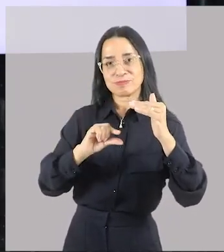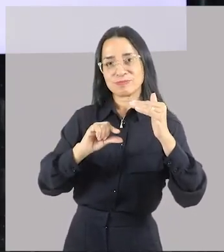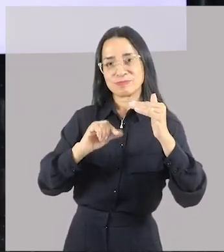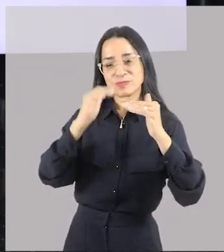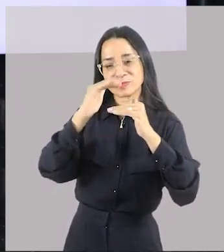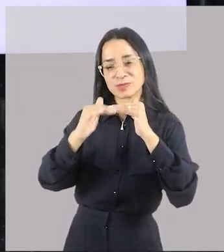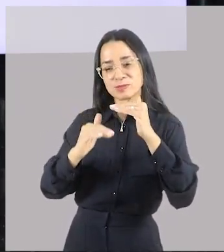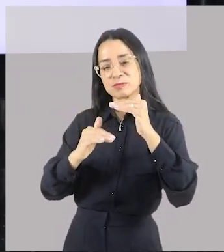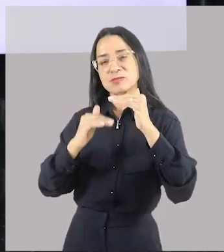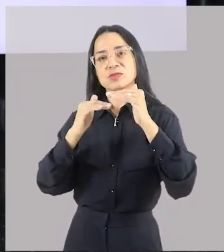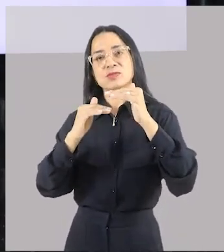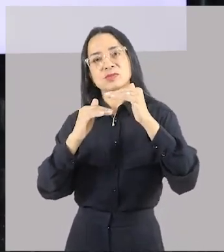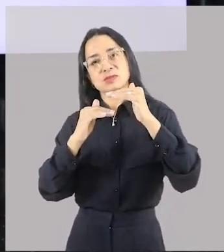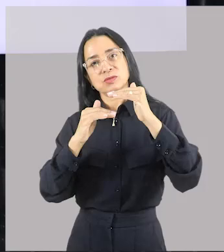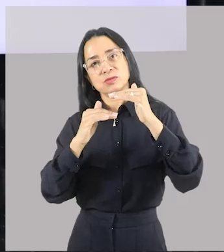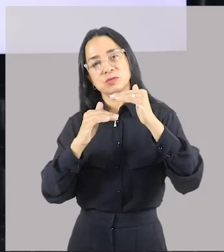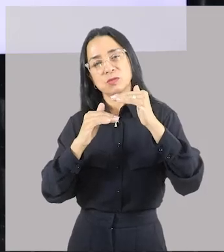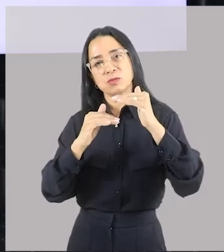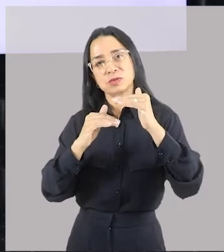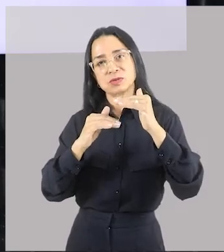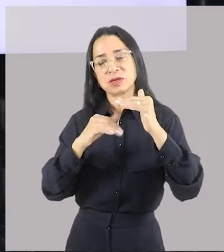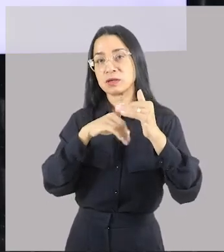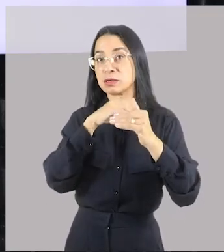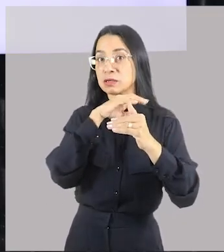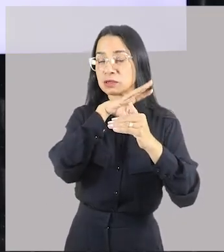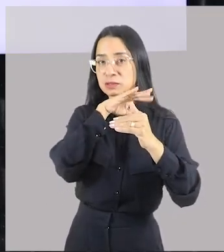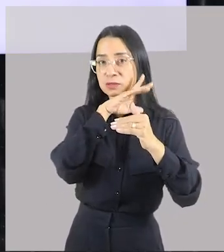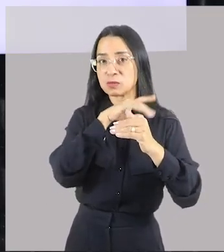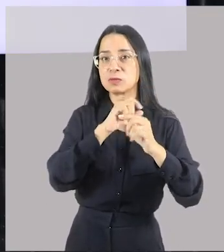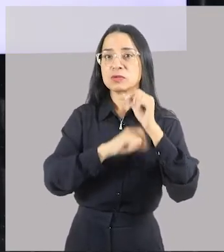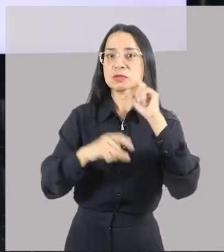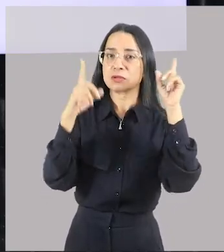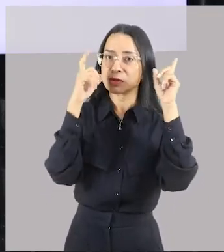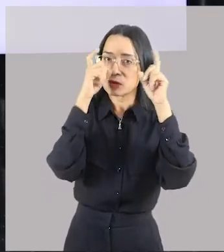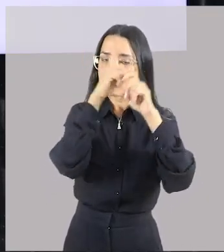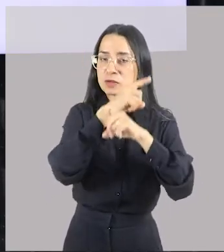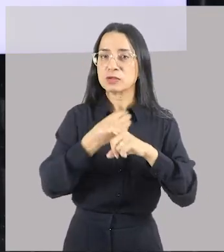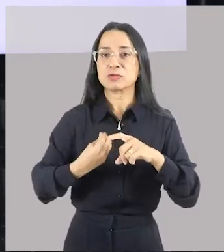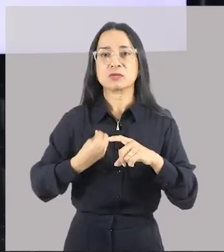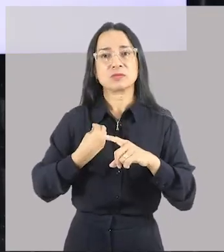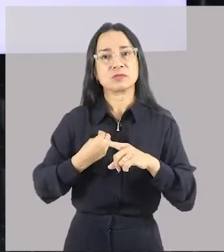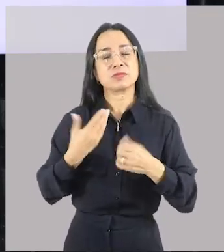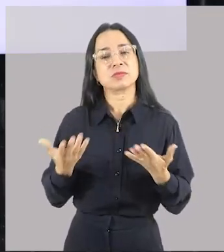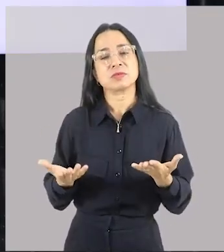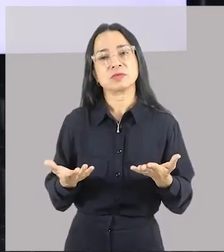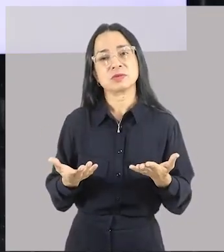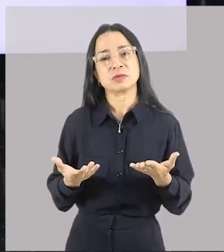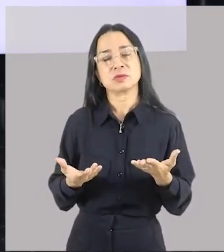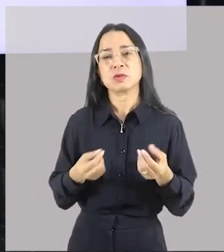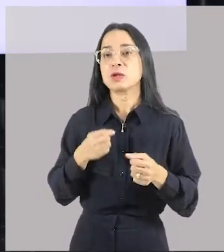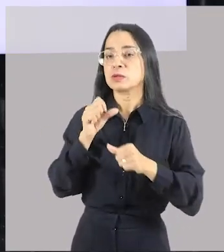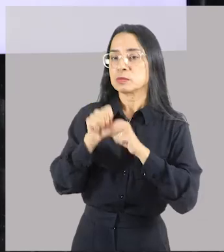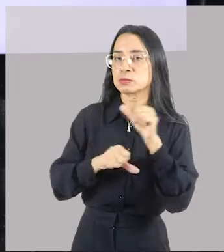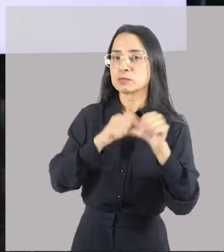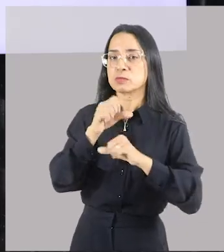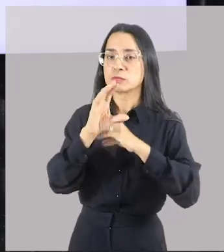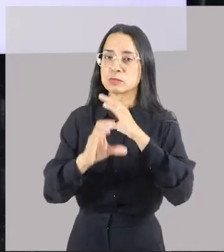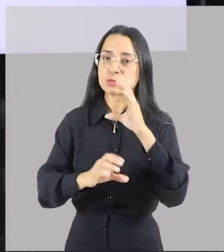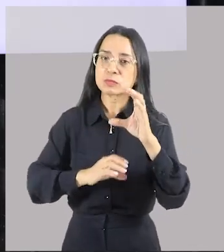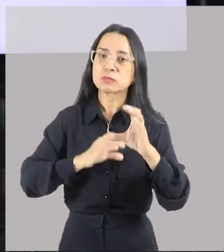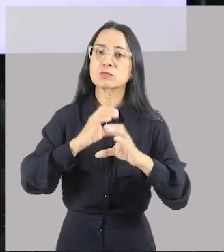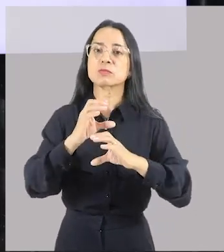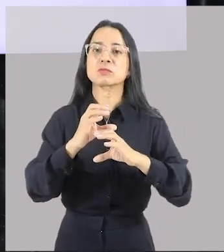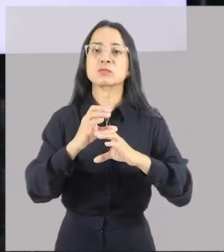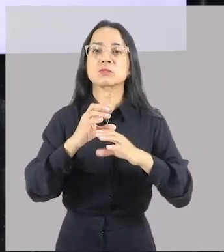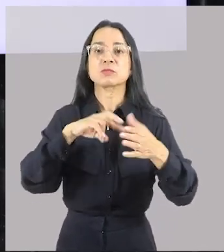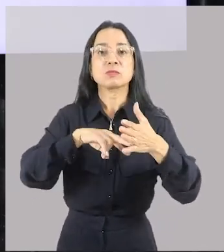condições que vai levá-la a condições muito precárias de sobrevivência, tá? Então isso vai se tornando, como eu te falei, um ciclo, que é o ciclo da